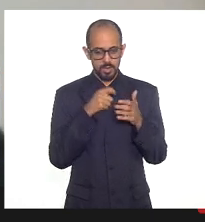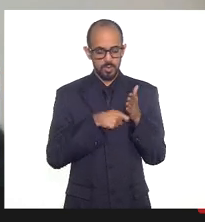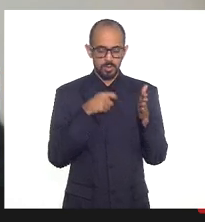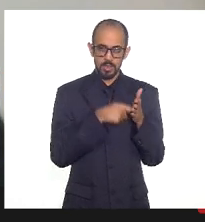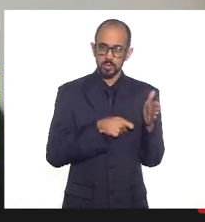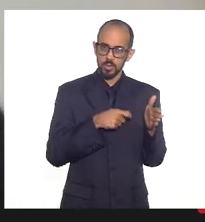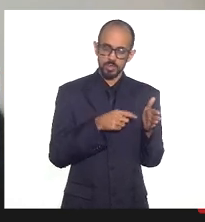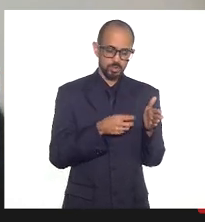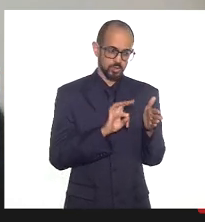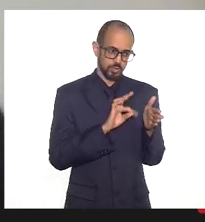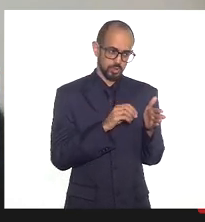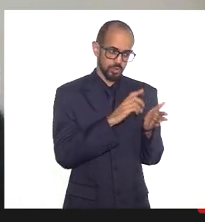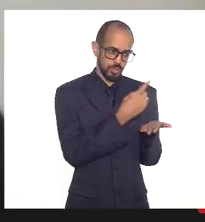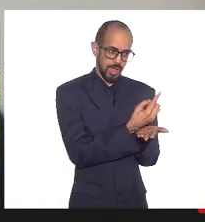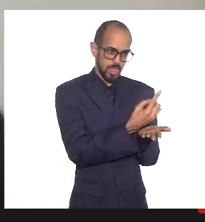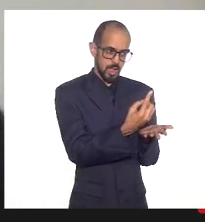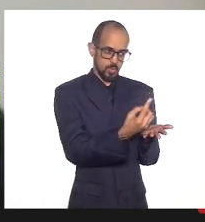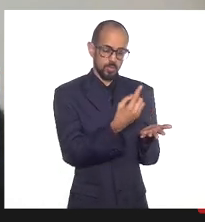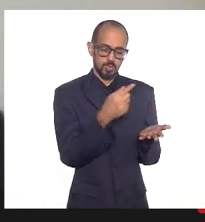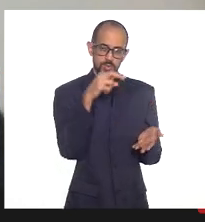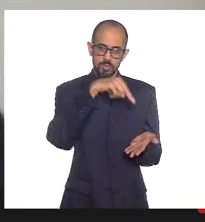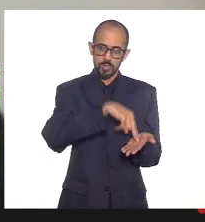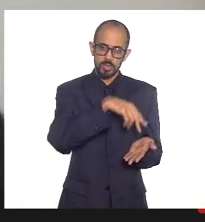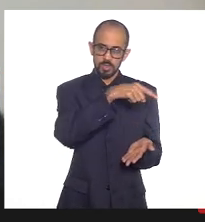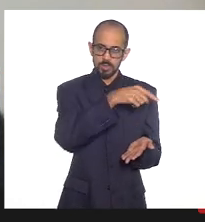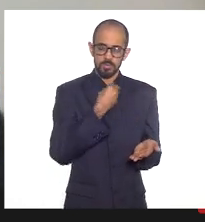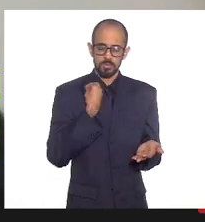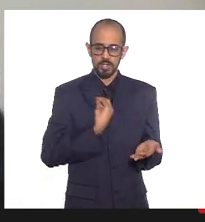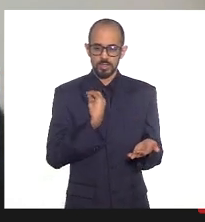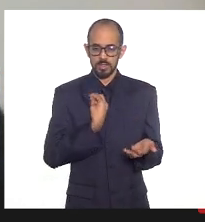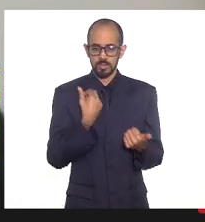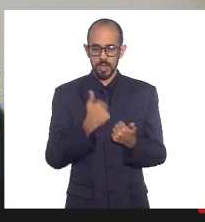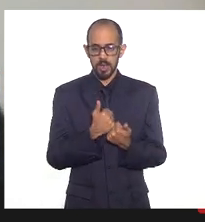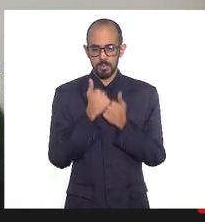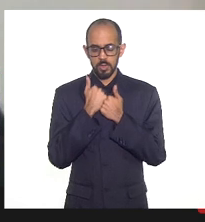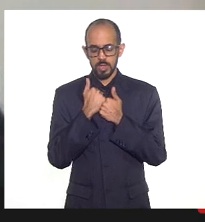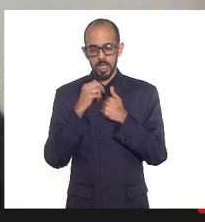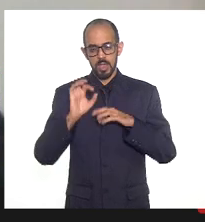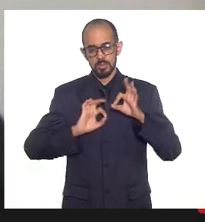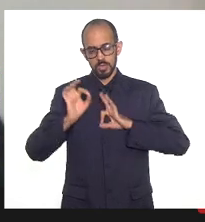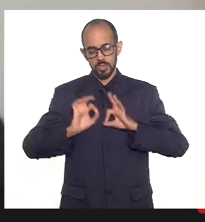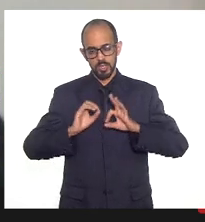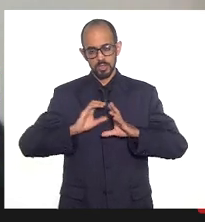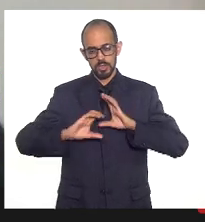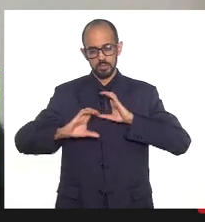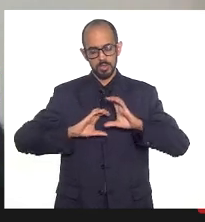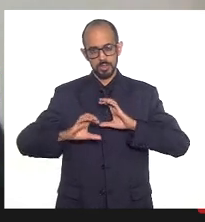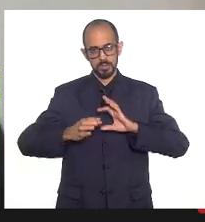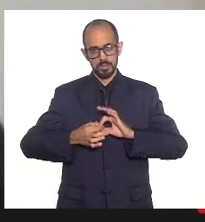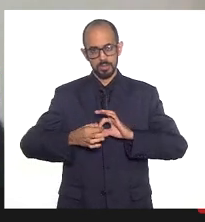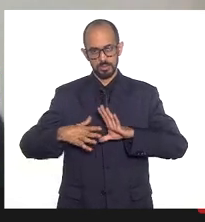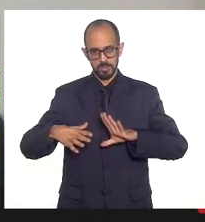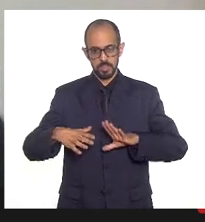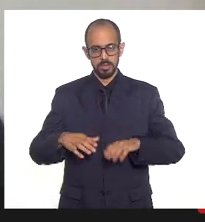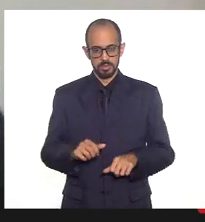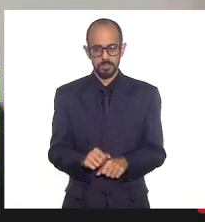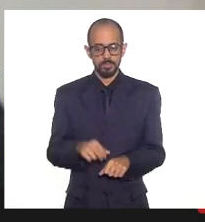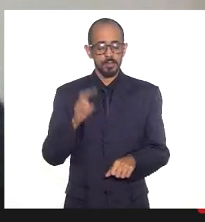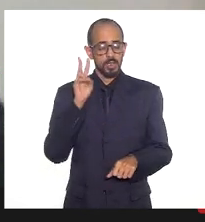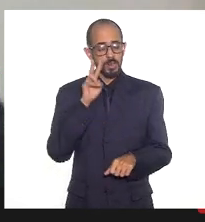trabalhadores e deputados que estão aqui para apoiar todo esse projeto da comunicação, né, da democratização da comunicação,